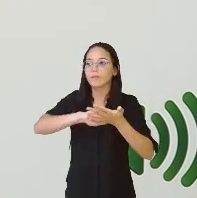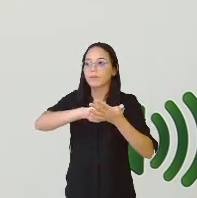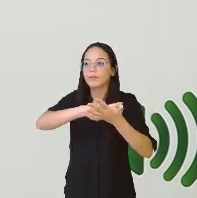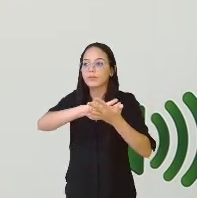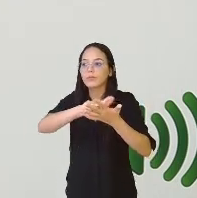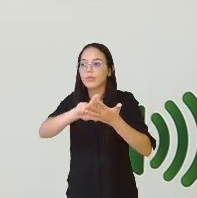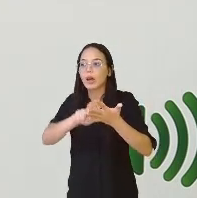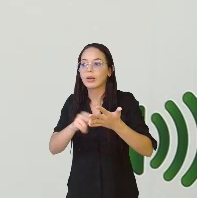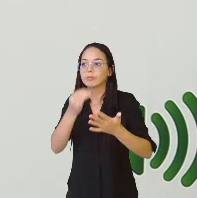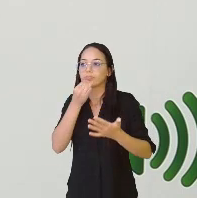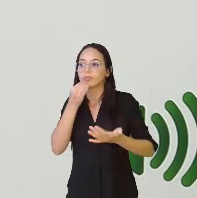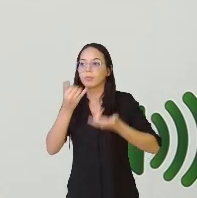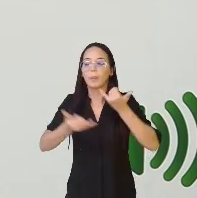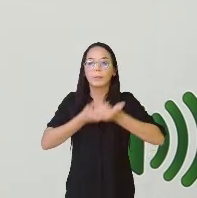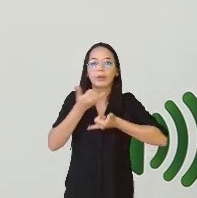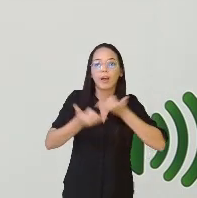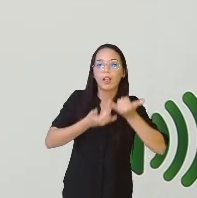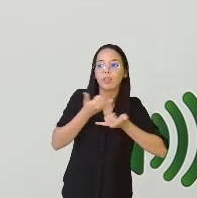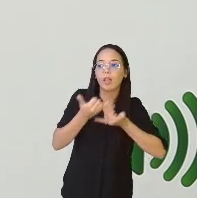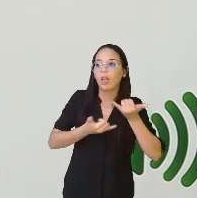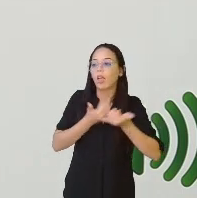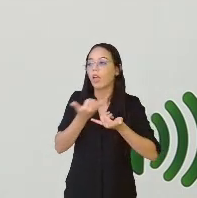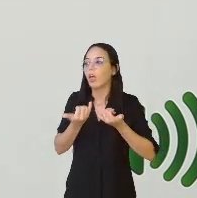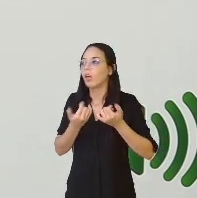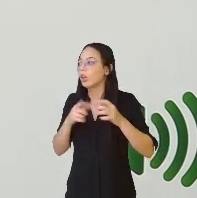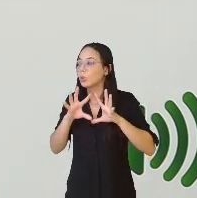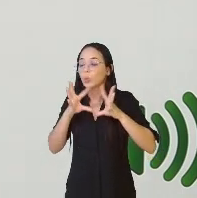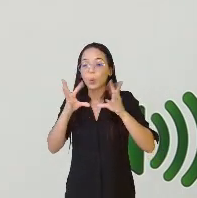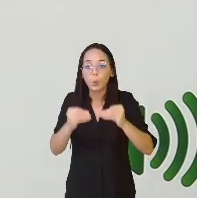a brincadeira, é o jogo. É